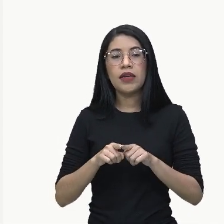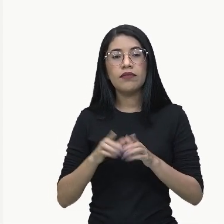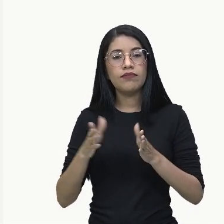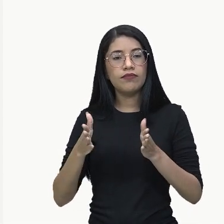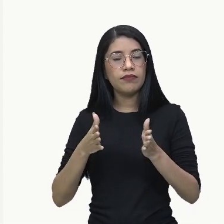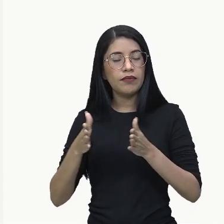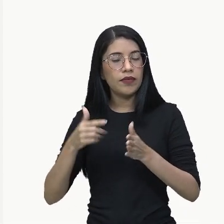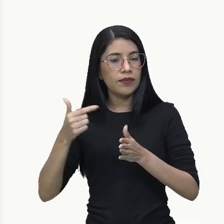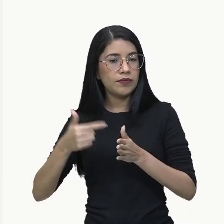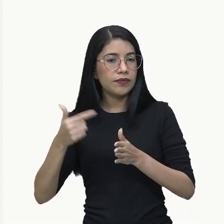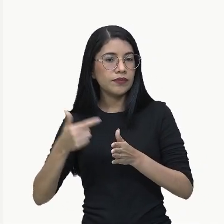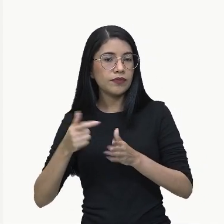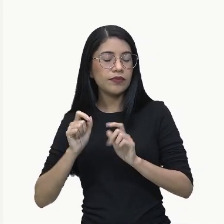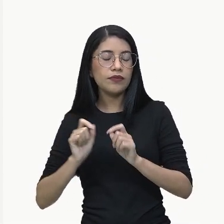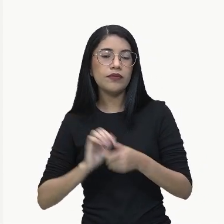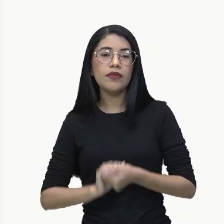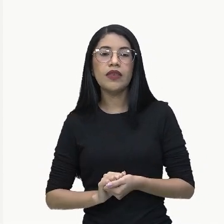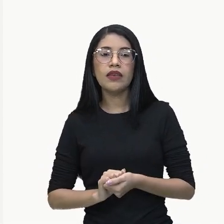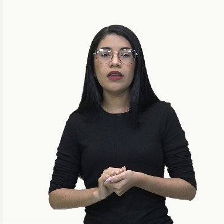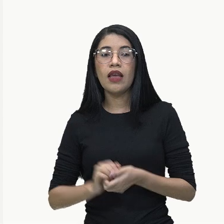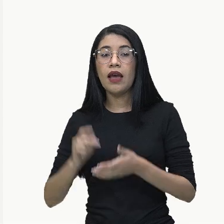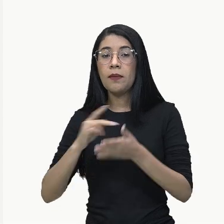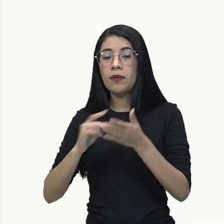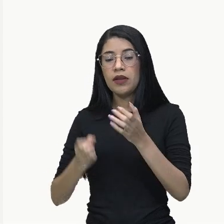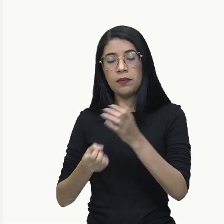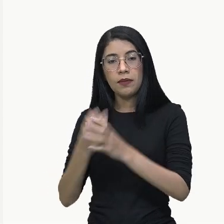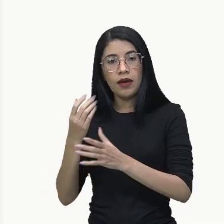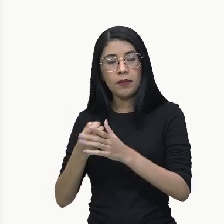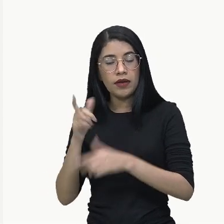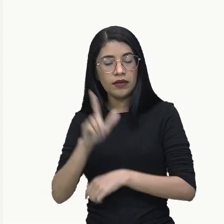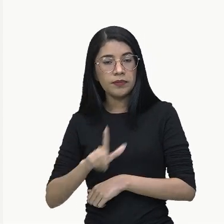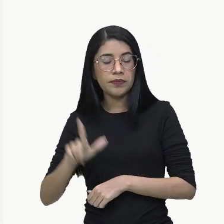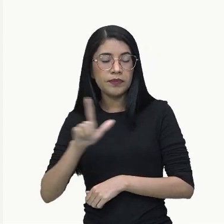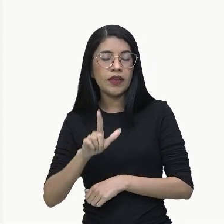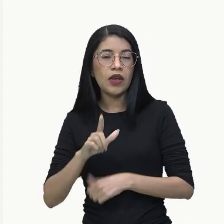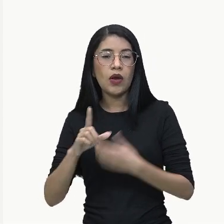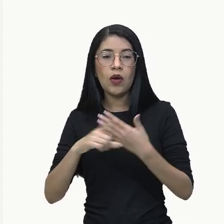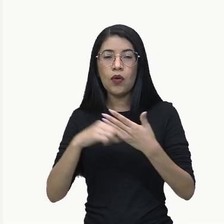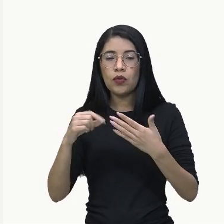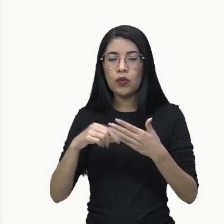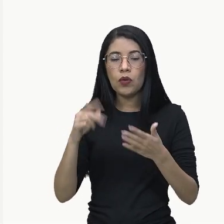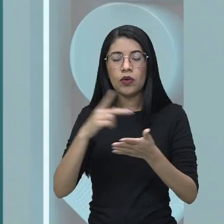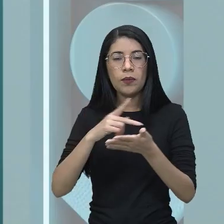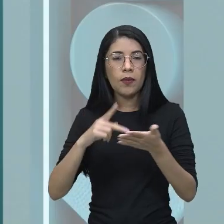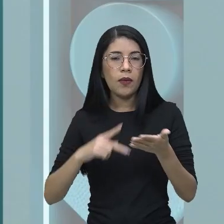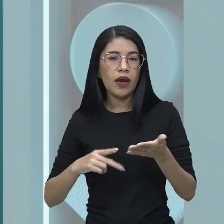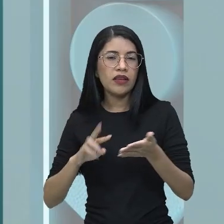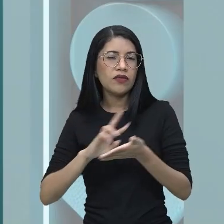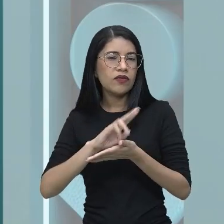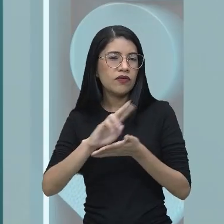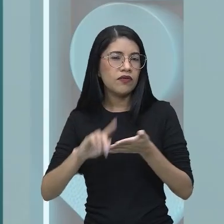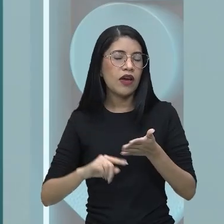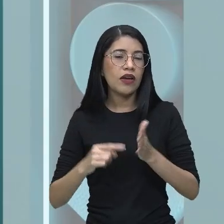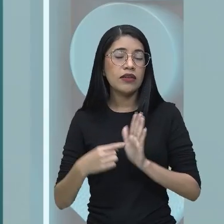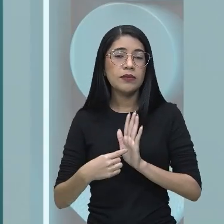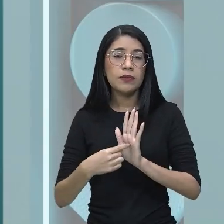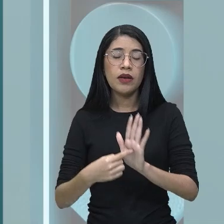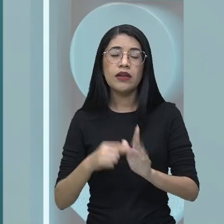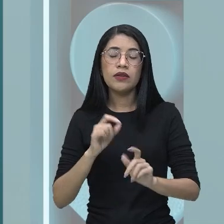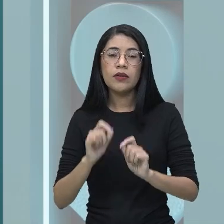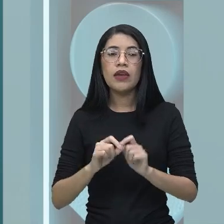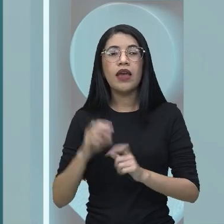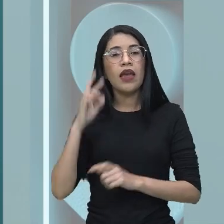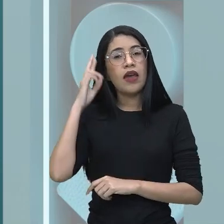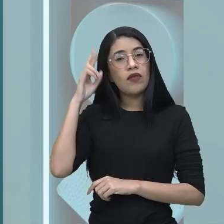a gente observa essa produção literária os autores os poetas eles vão trazer essa reflexão exatamente